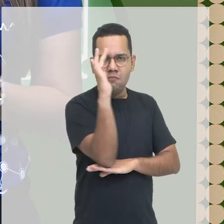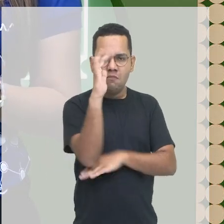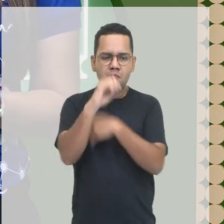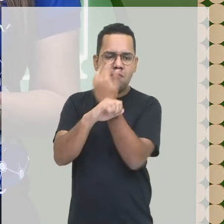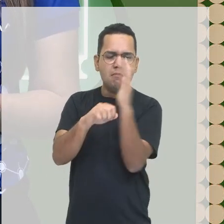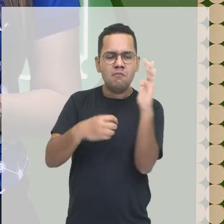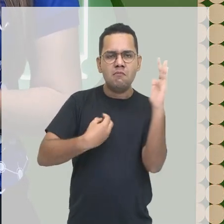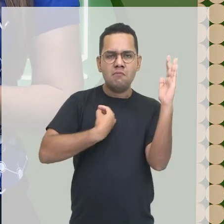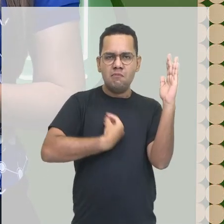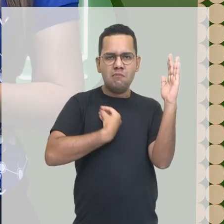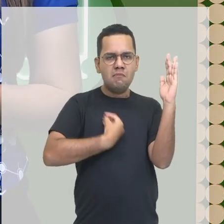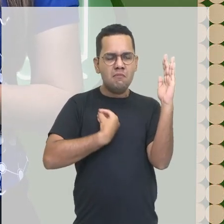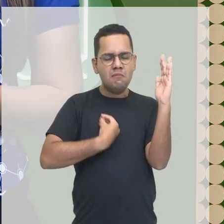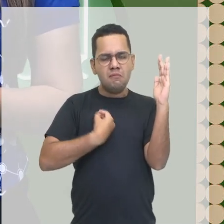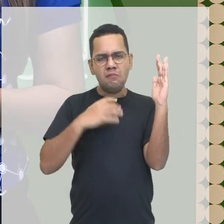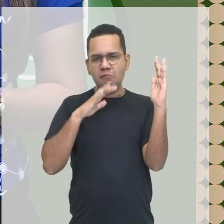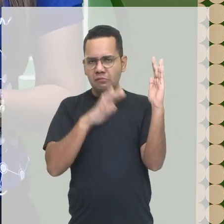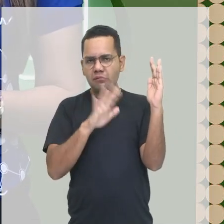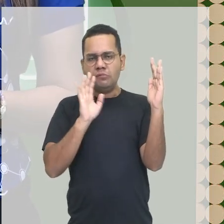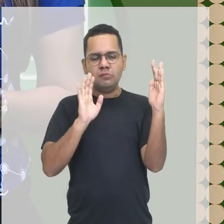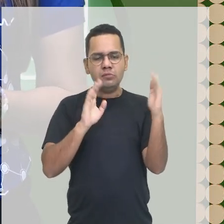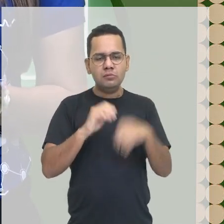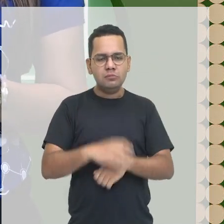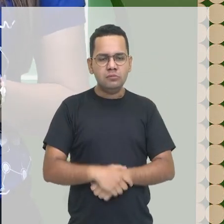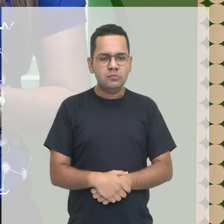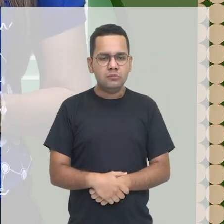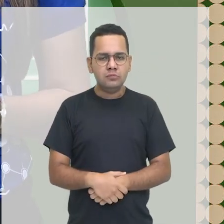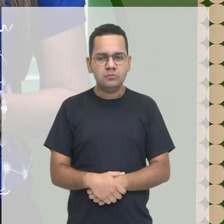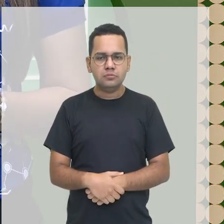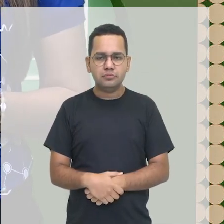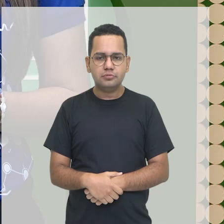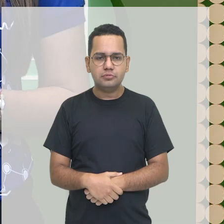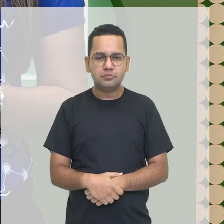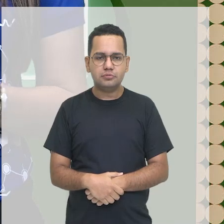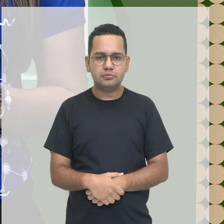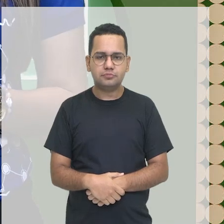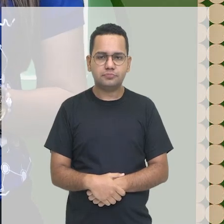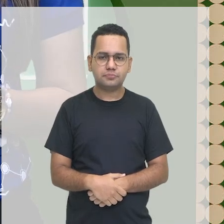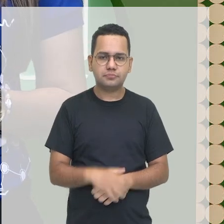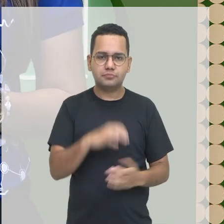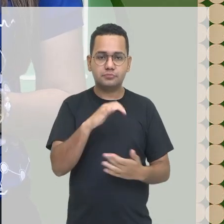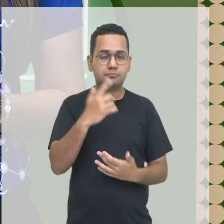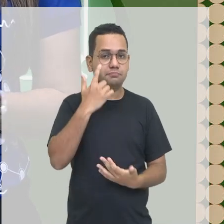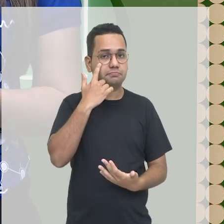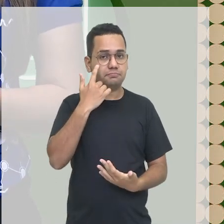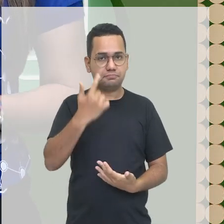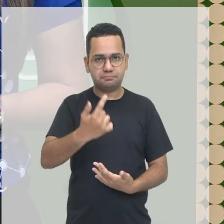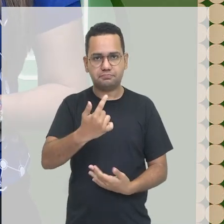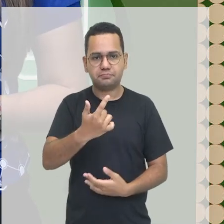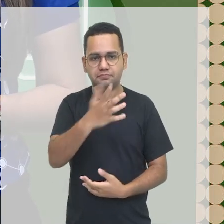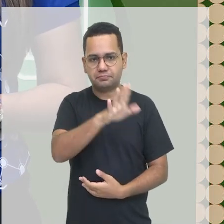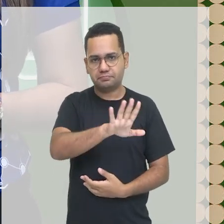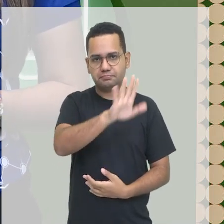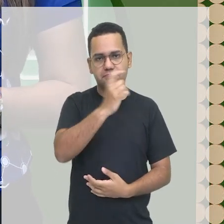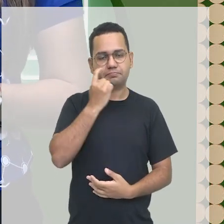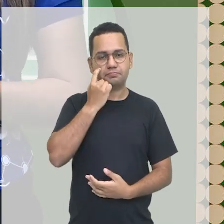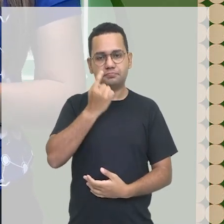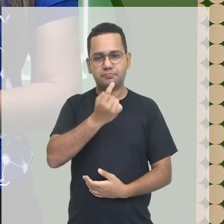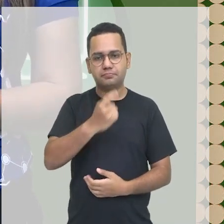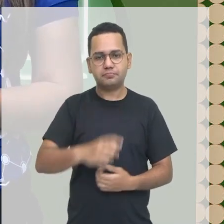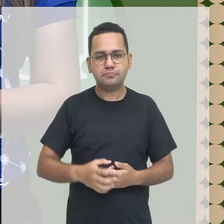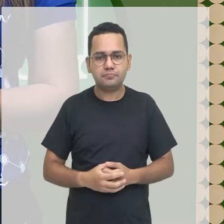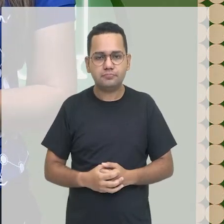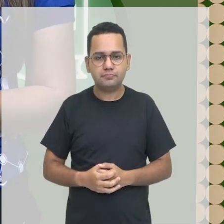os macacos possuem hoje. E aqui nós temos o exemplo do pré-australopithecus, que está aqui na